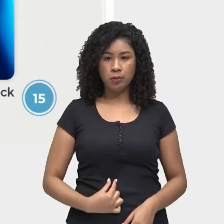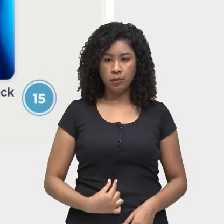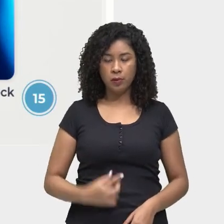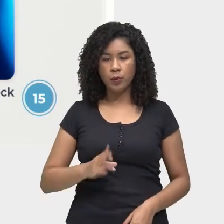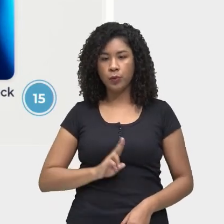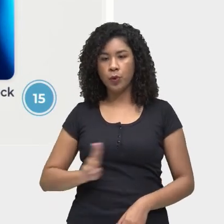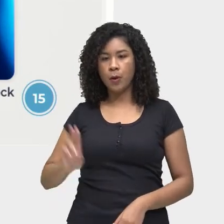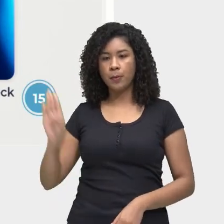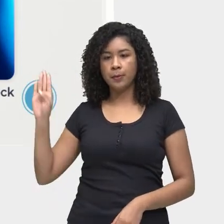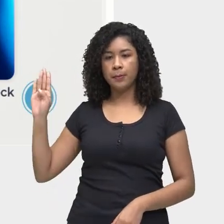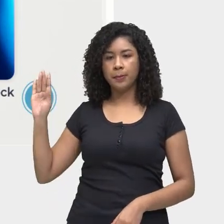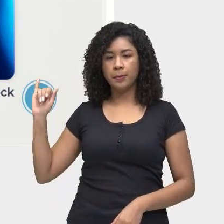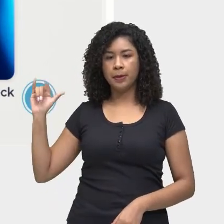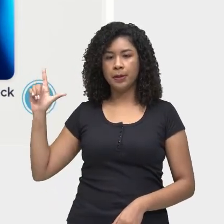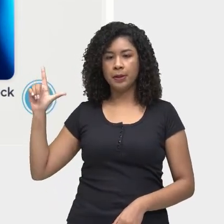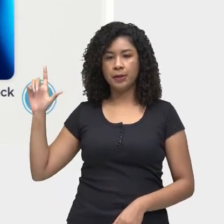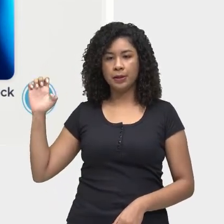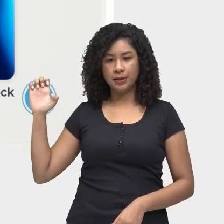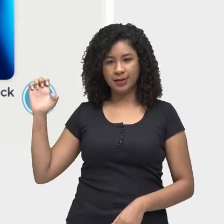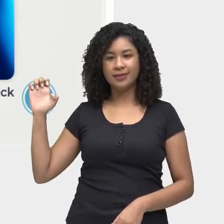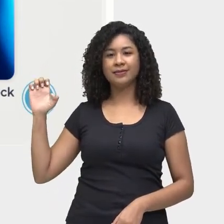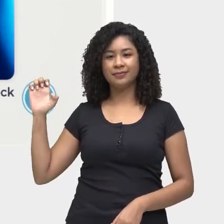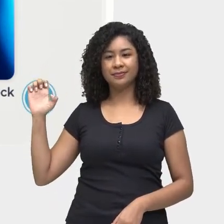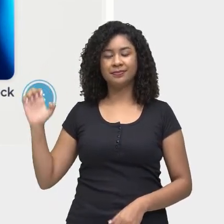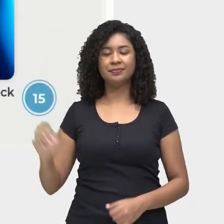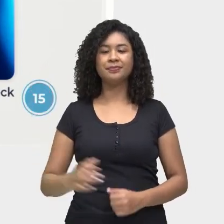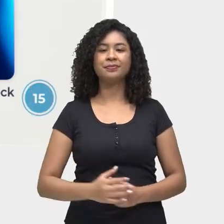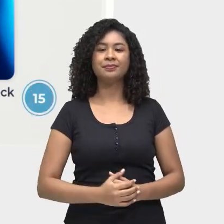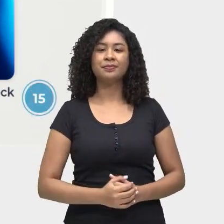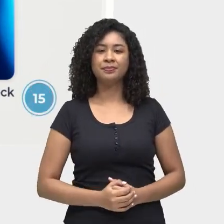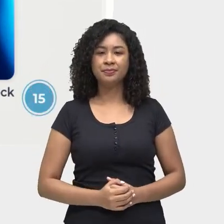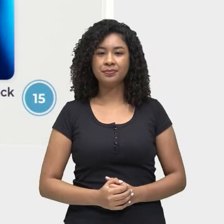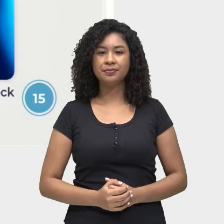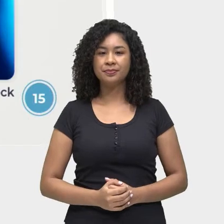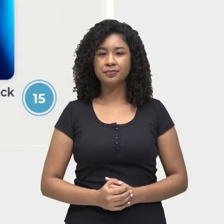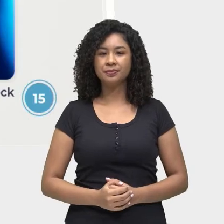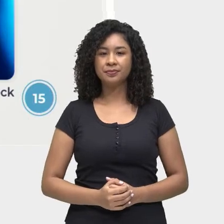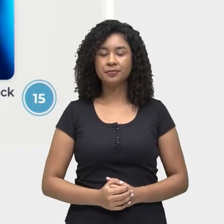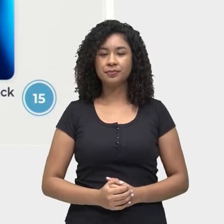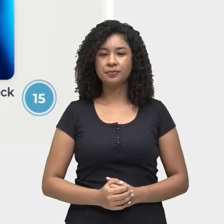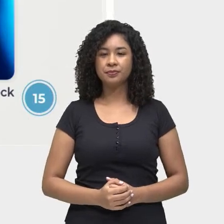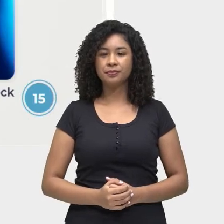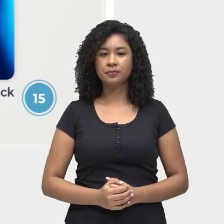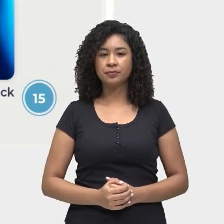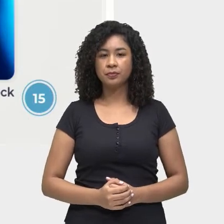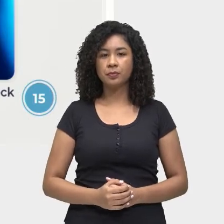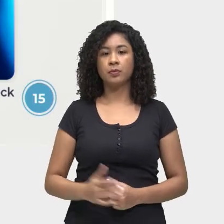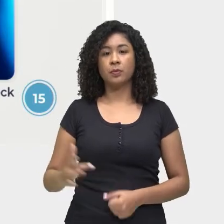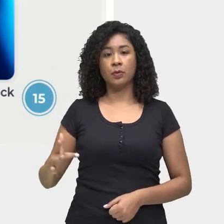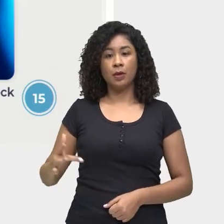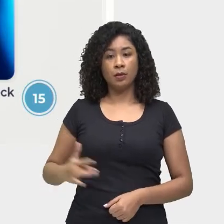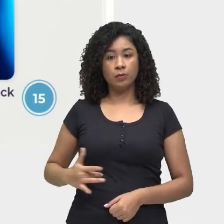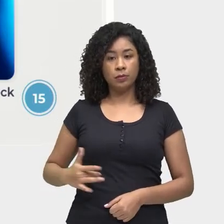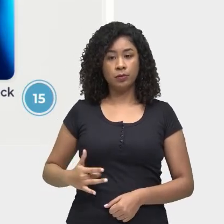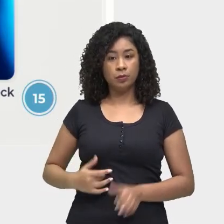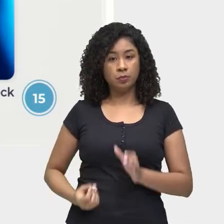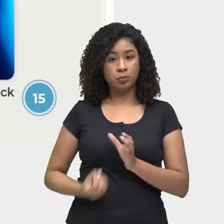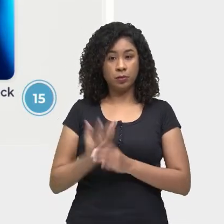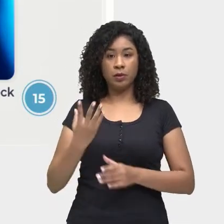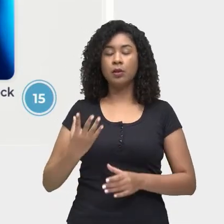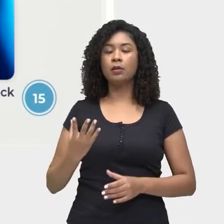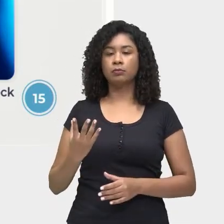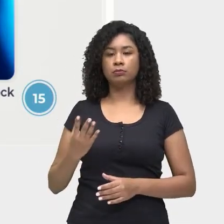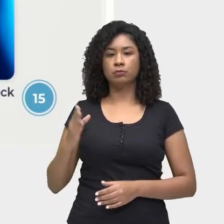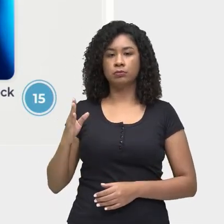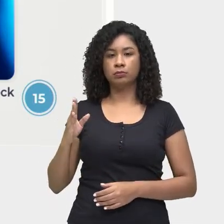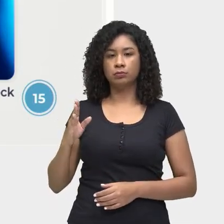bile, vesícula biliar, a gente acha que quem produz é a vesícula biliar, mas não é, é o fígado. A vesícula biliar apenas armazena. E